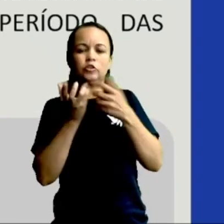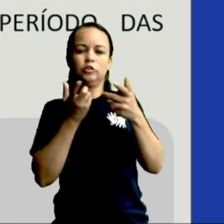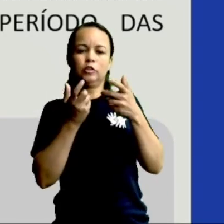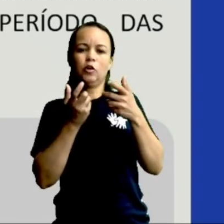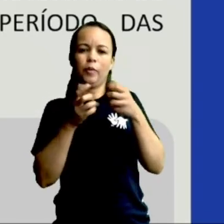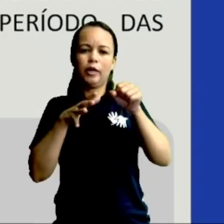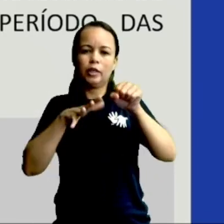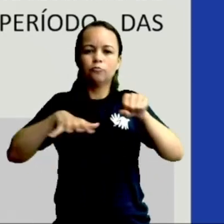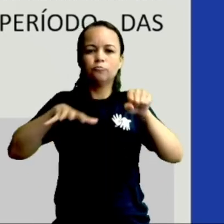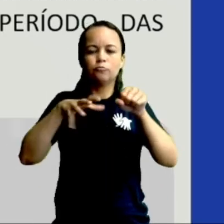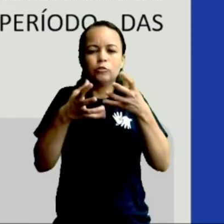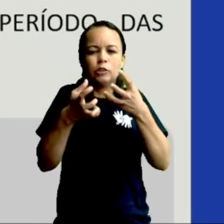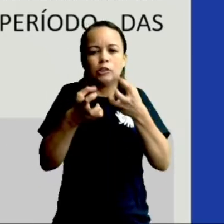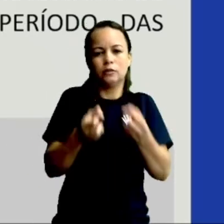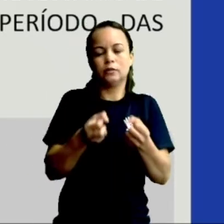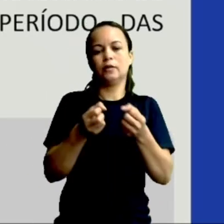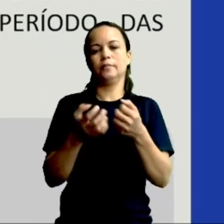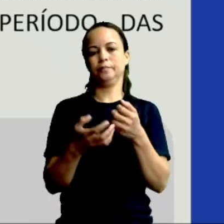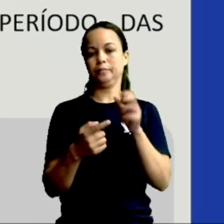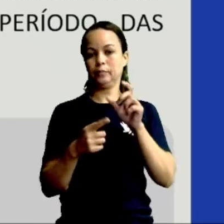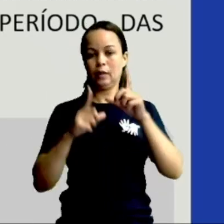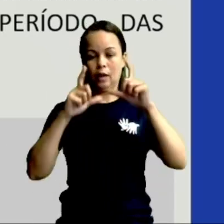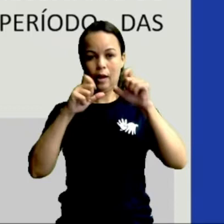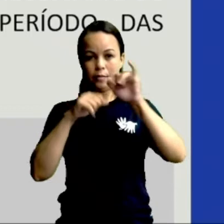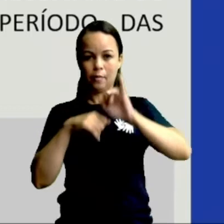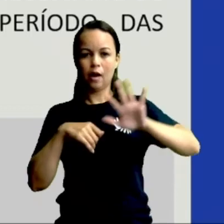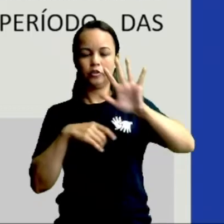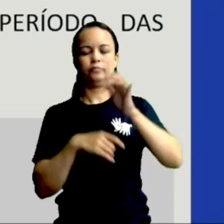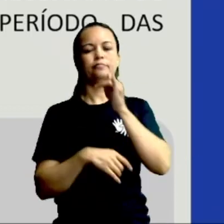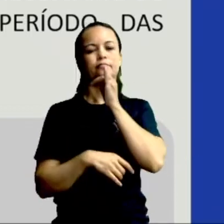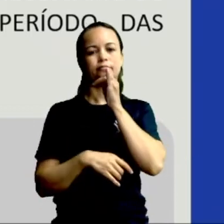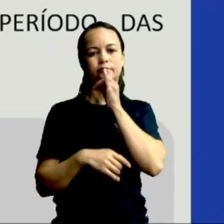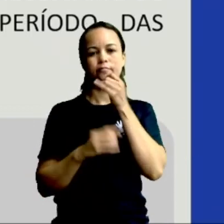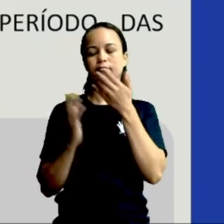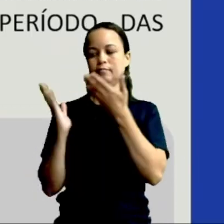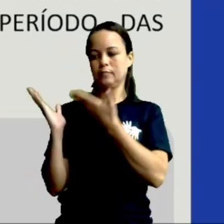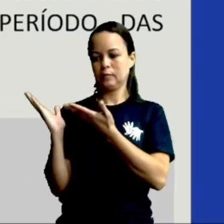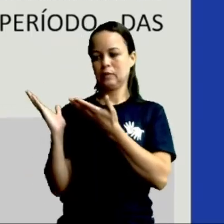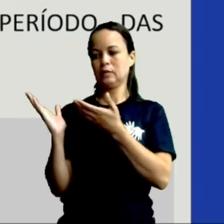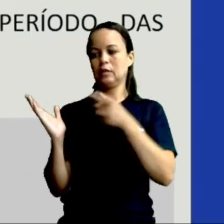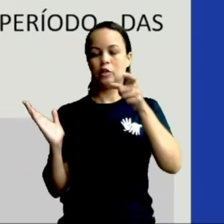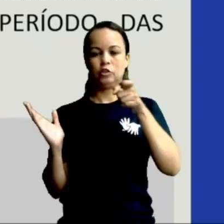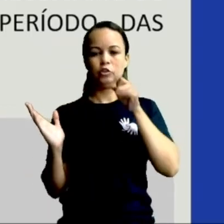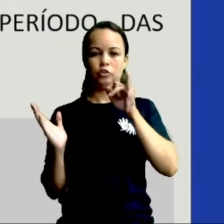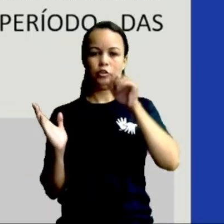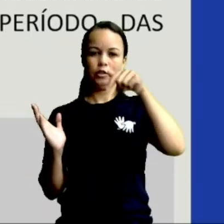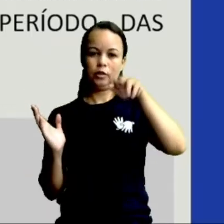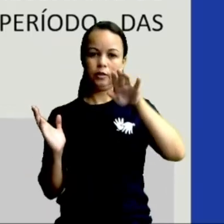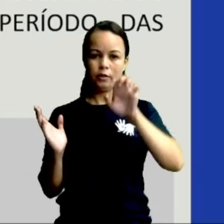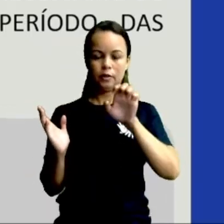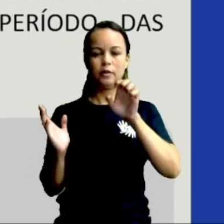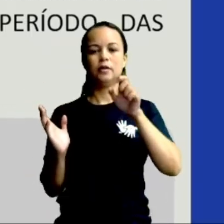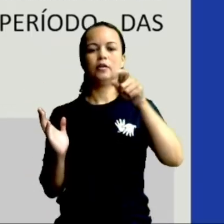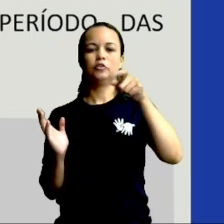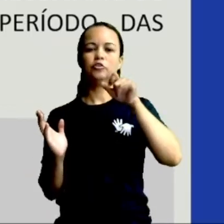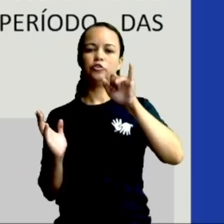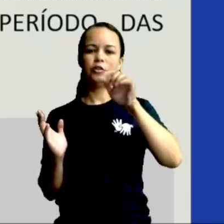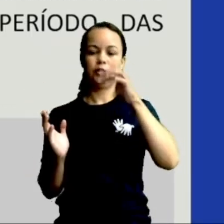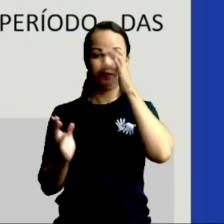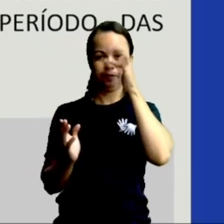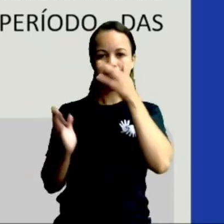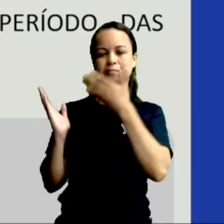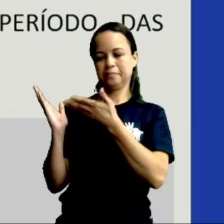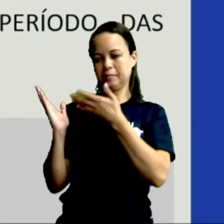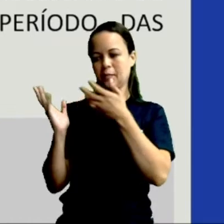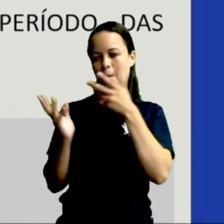das secas. Na foto eu trouxe para você um exemplo da planta xique-xique, né? Você pode ver que ela parece